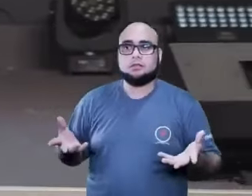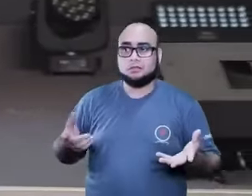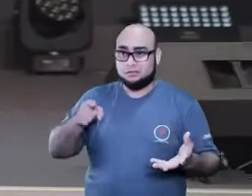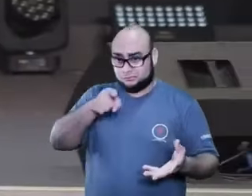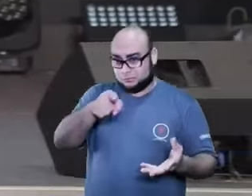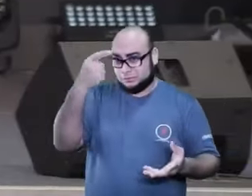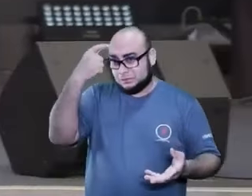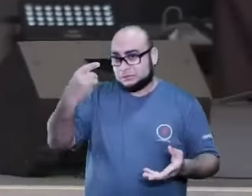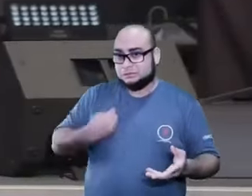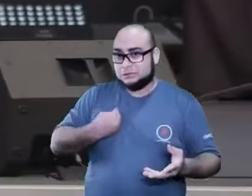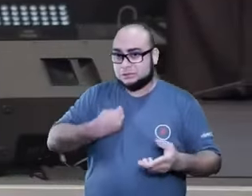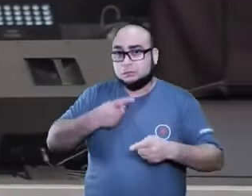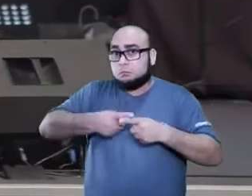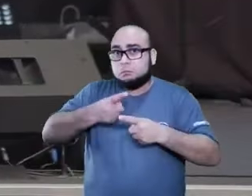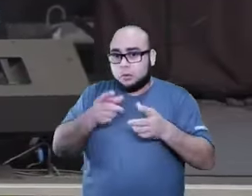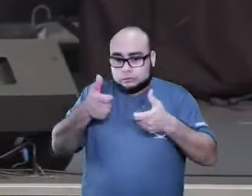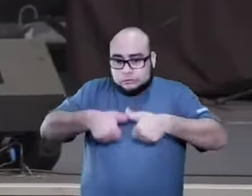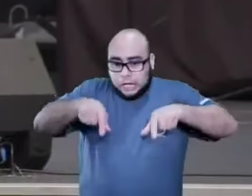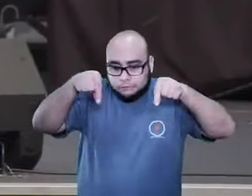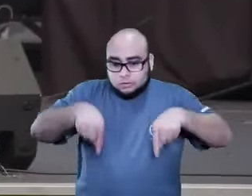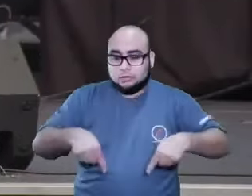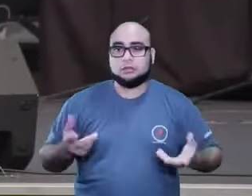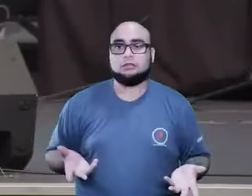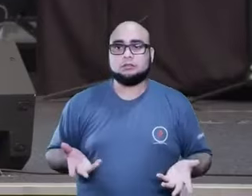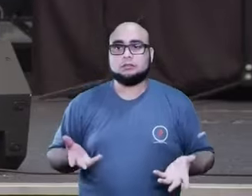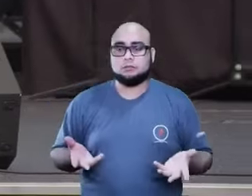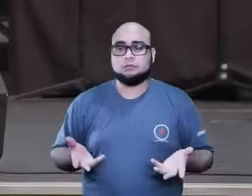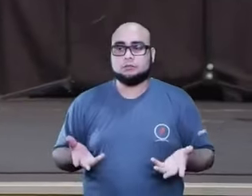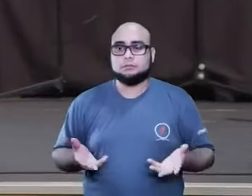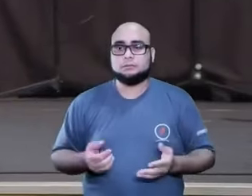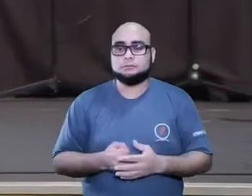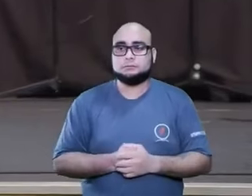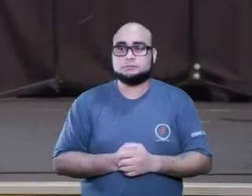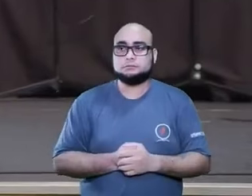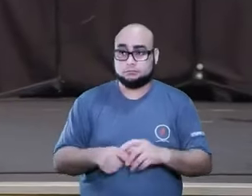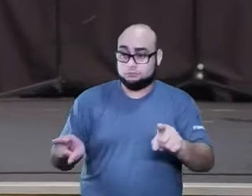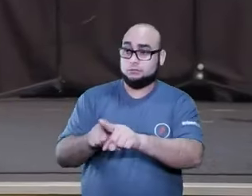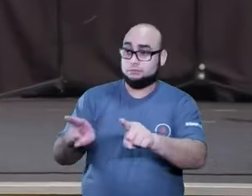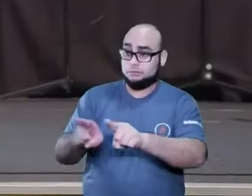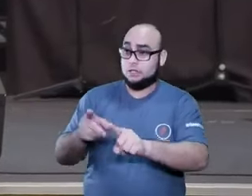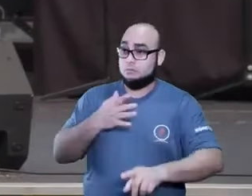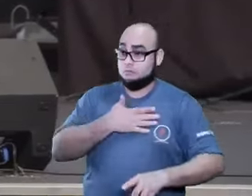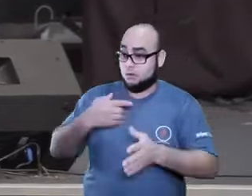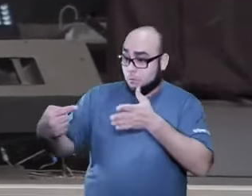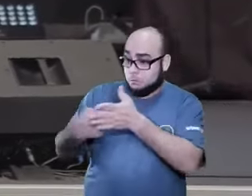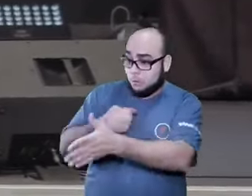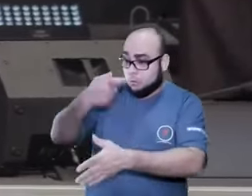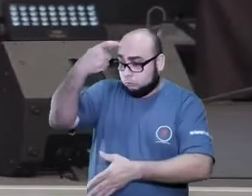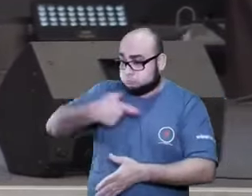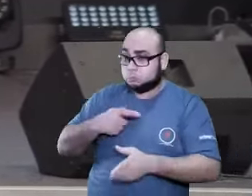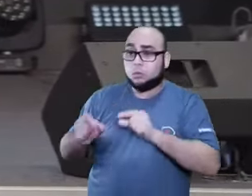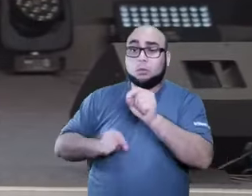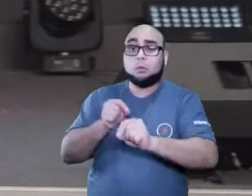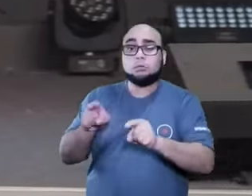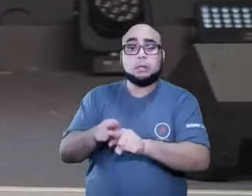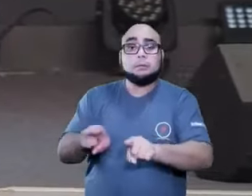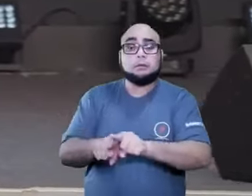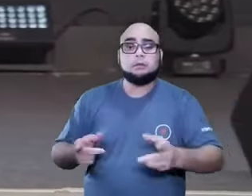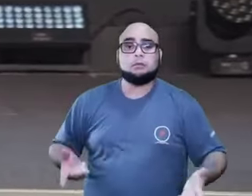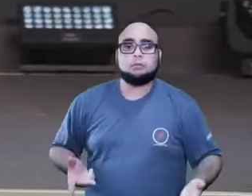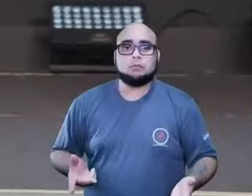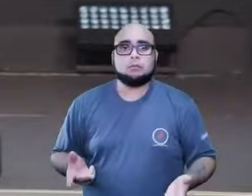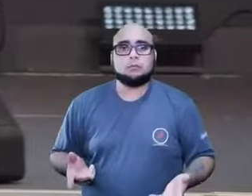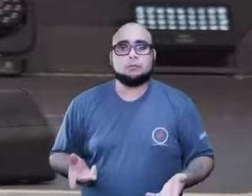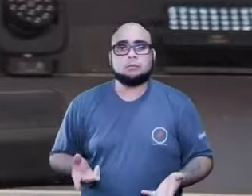noite por quê? E não vale só para vocês, também vale para mim. Eu estou fazendo o que é certo. Nobre é a minha